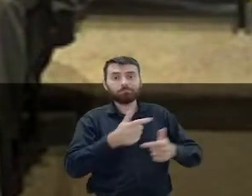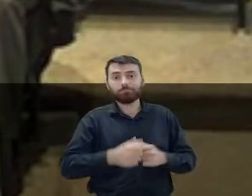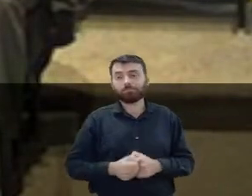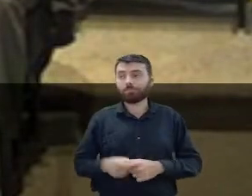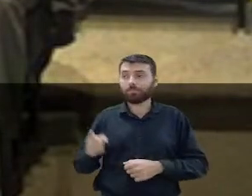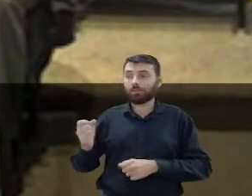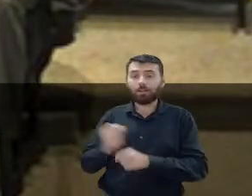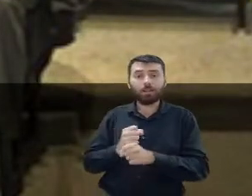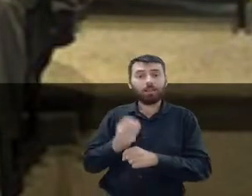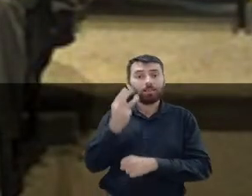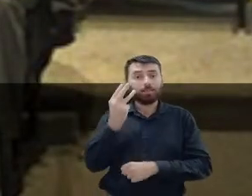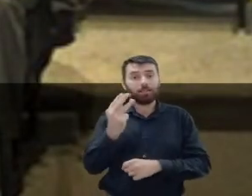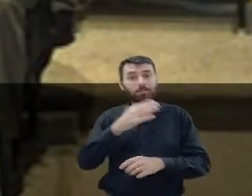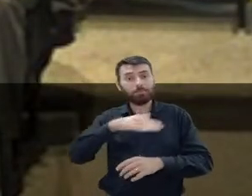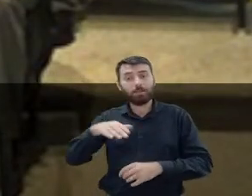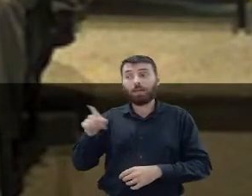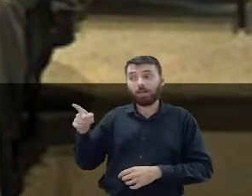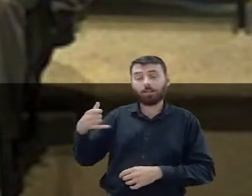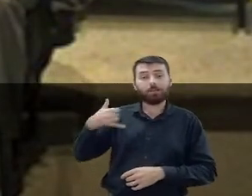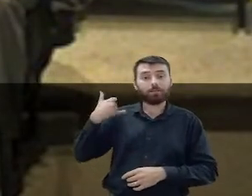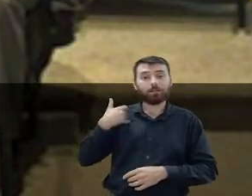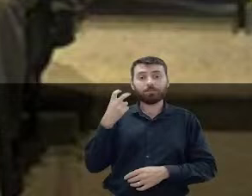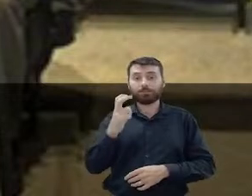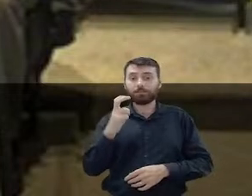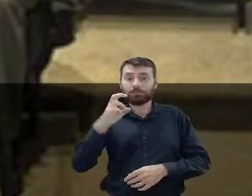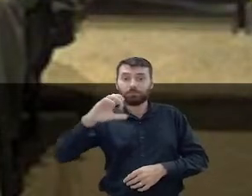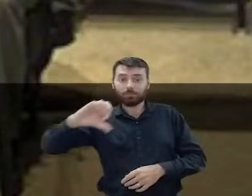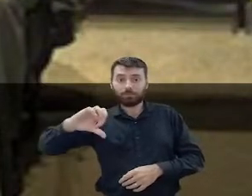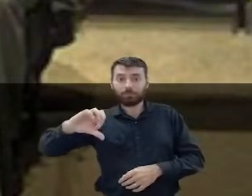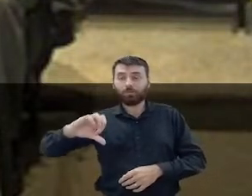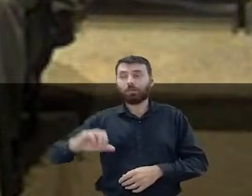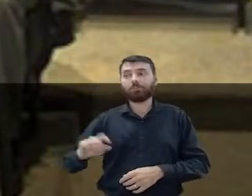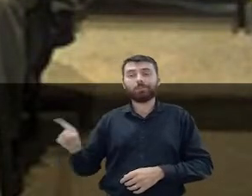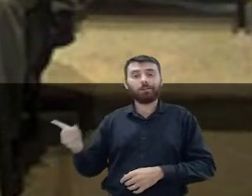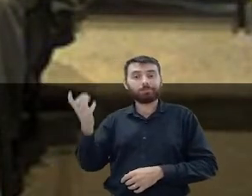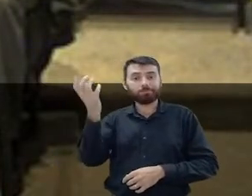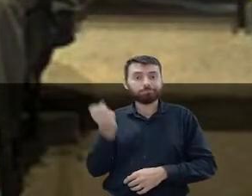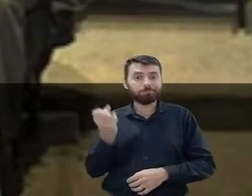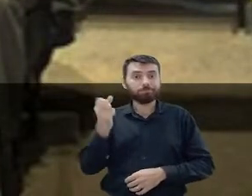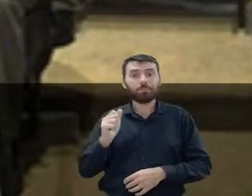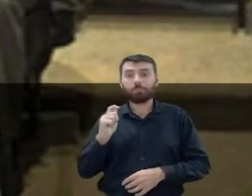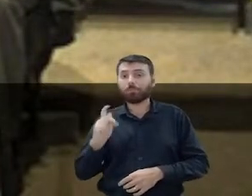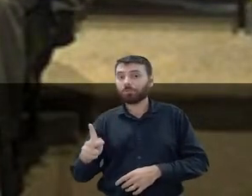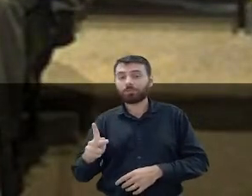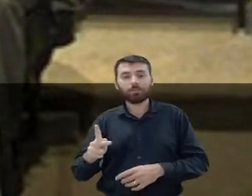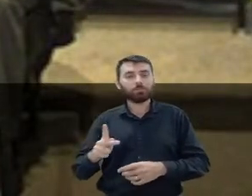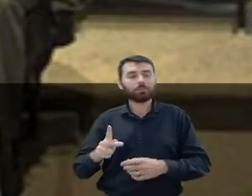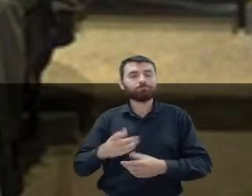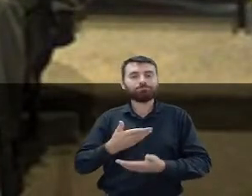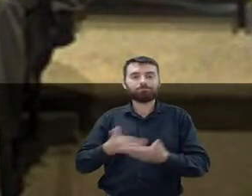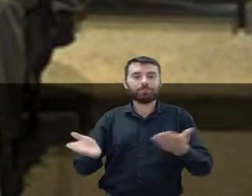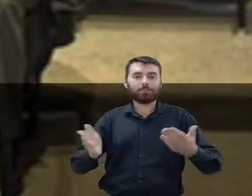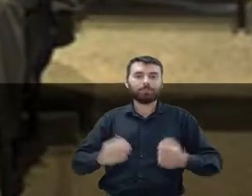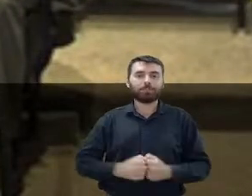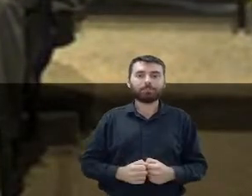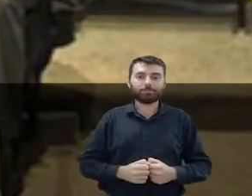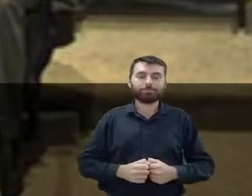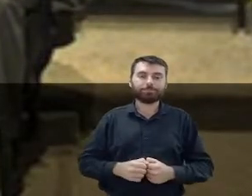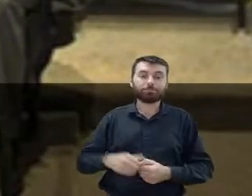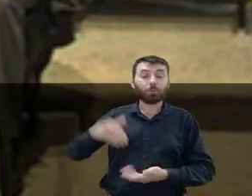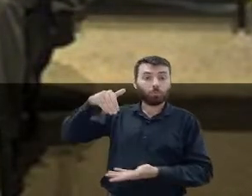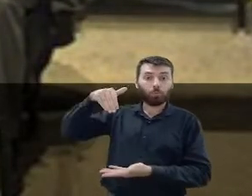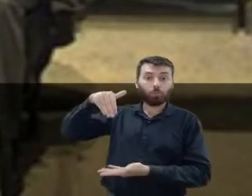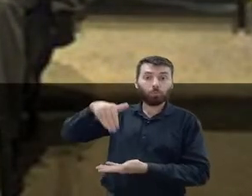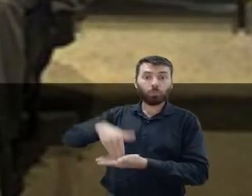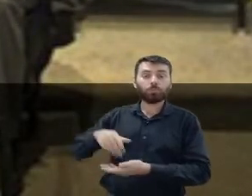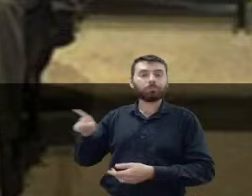de idade. Ela perdeu a qualidade de segurada, folhas 48 dos autos. Eu mencionei esse documento. Está lá, o último benefício, perda da